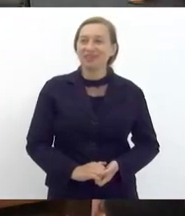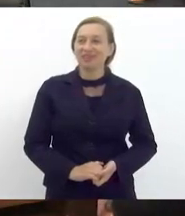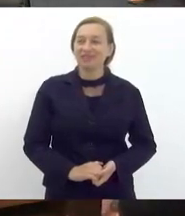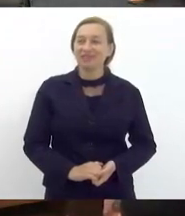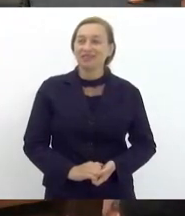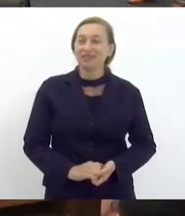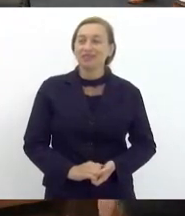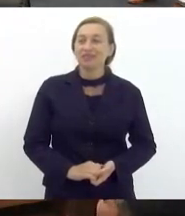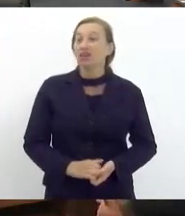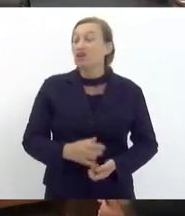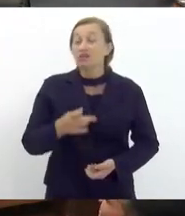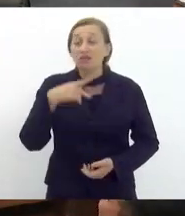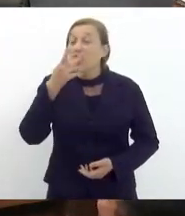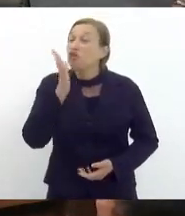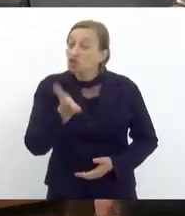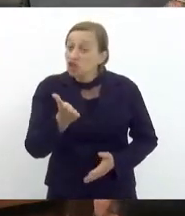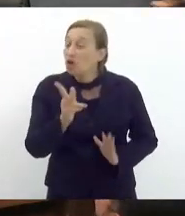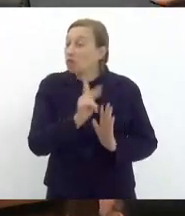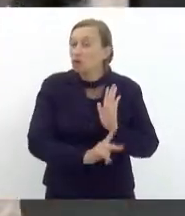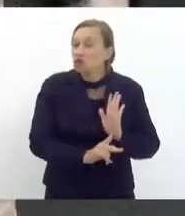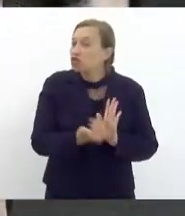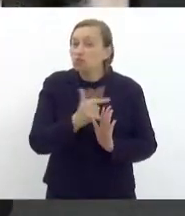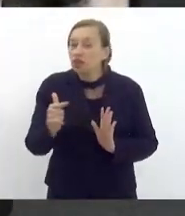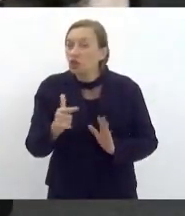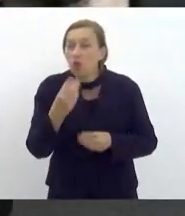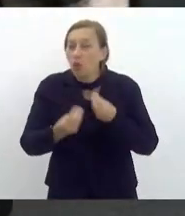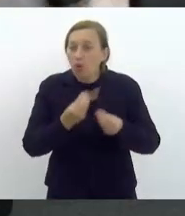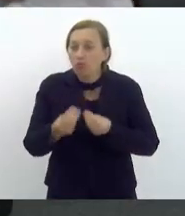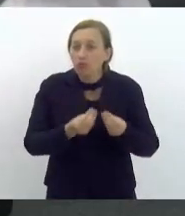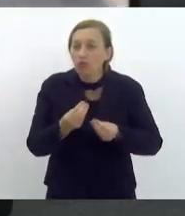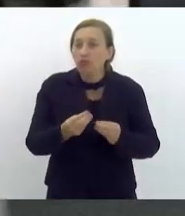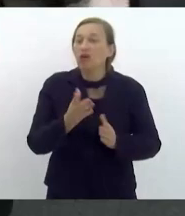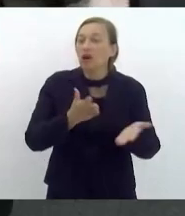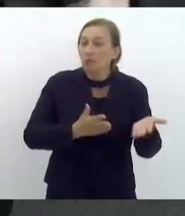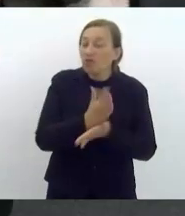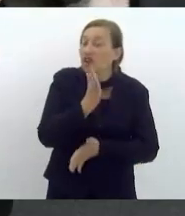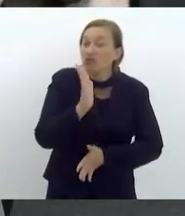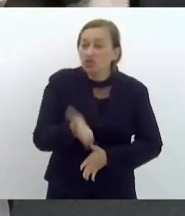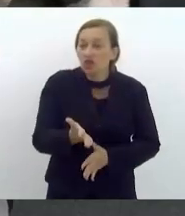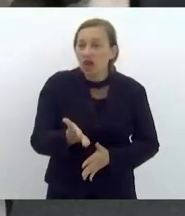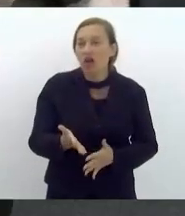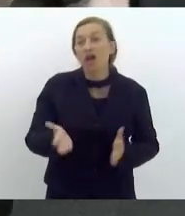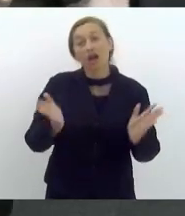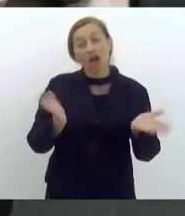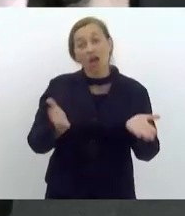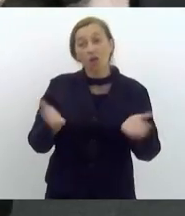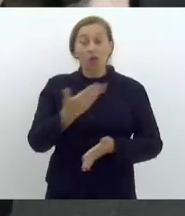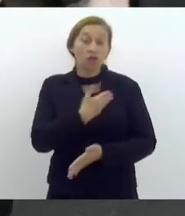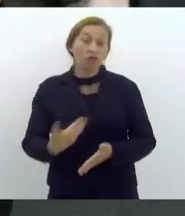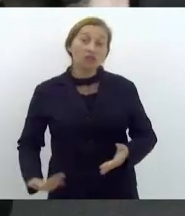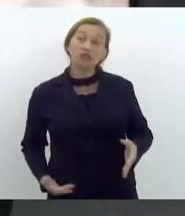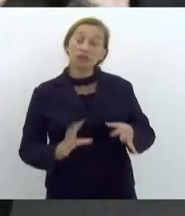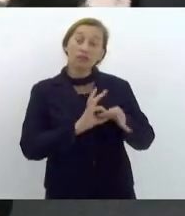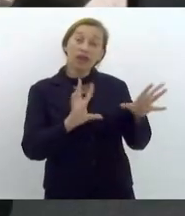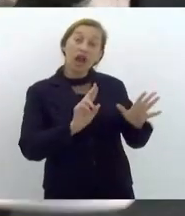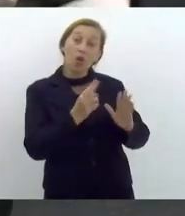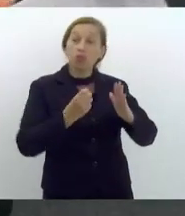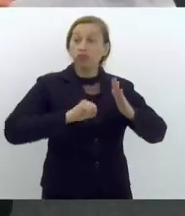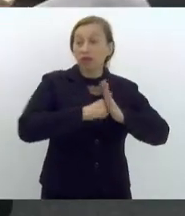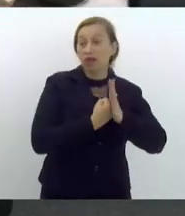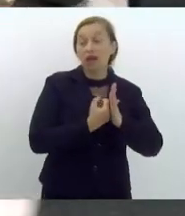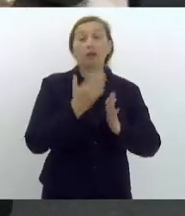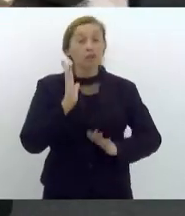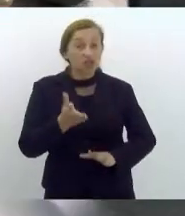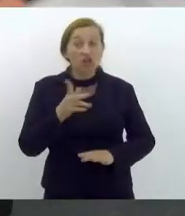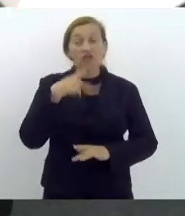cantou o projeto não tem como justificar mais projeto foi aprovado deixei agora o governador sancional aumentar mas você